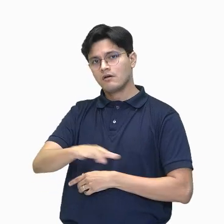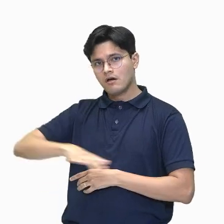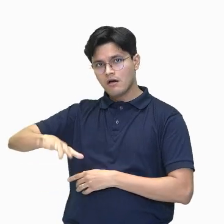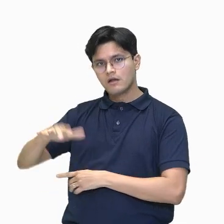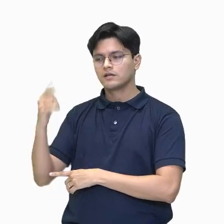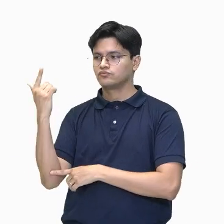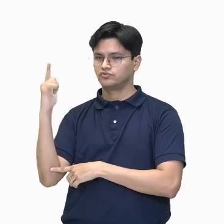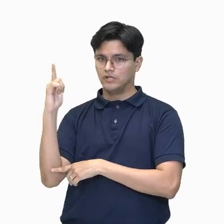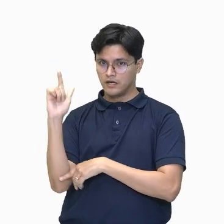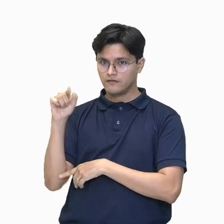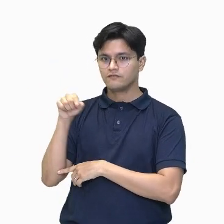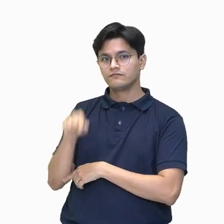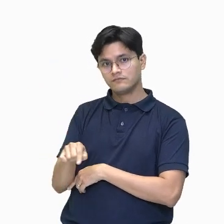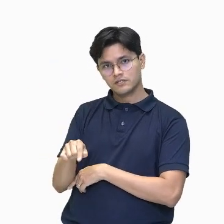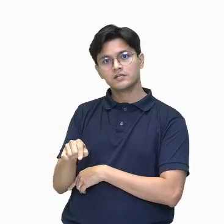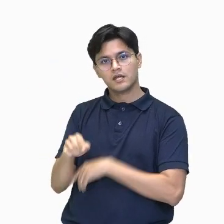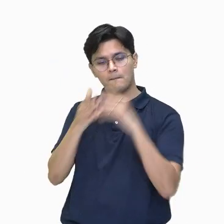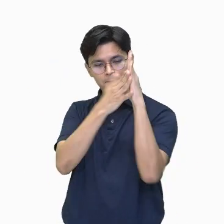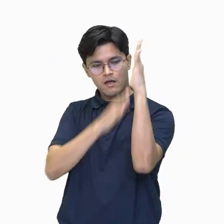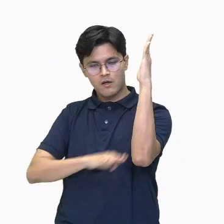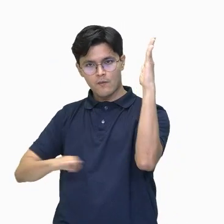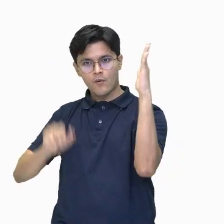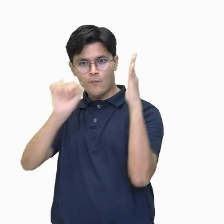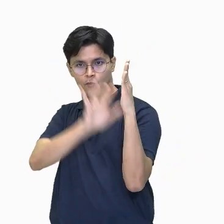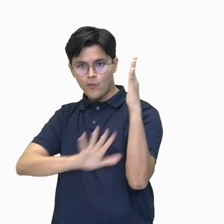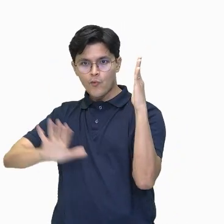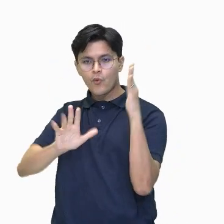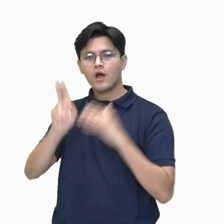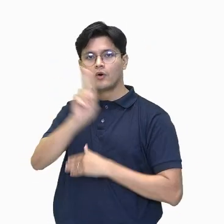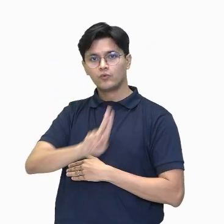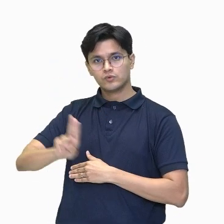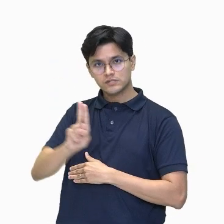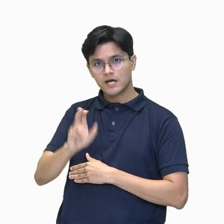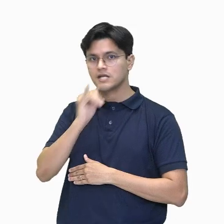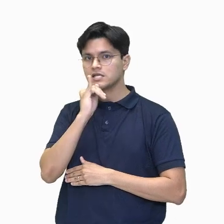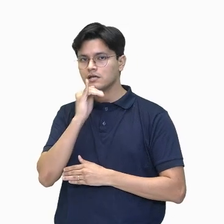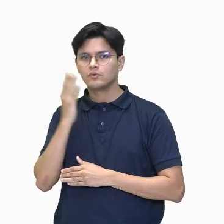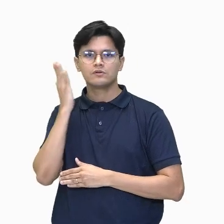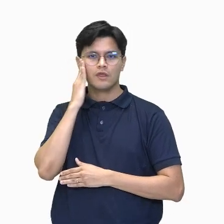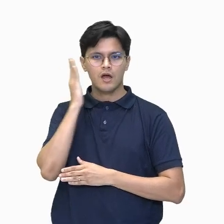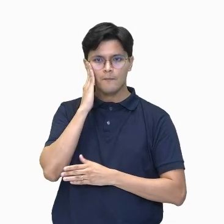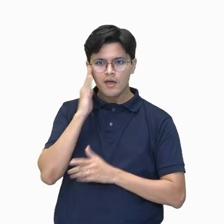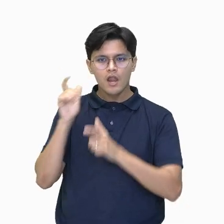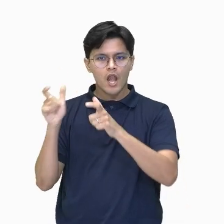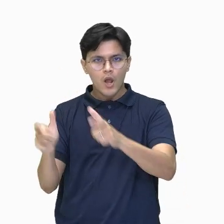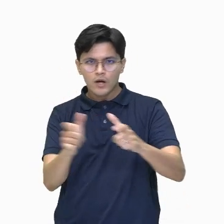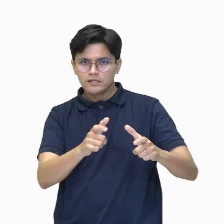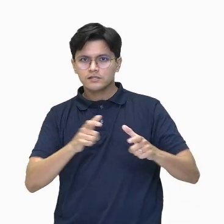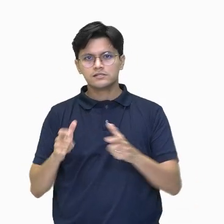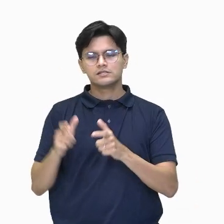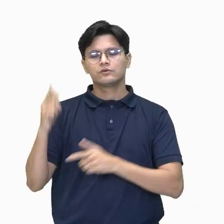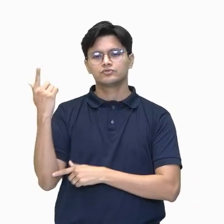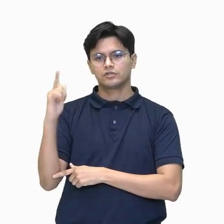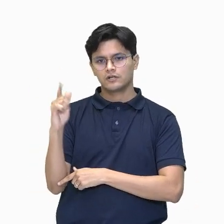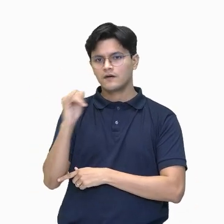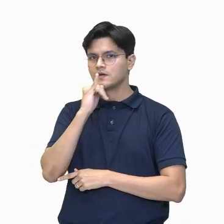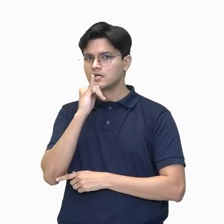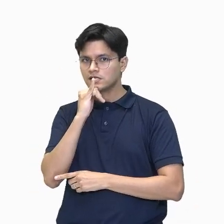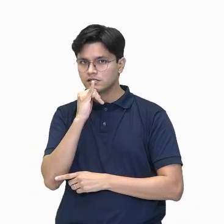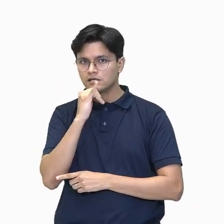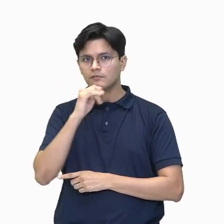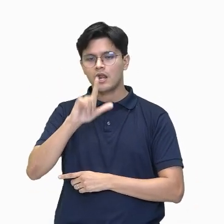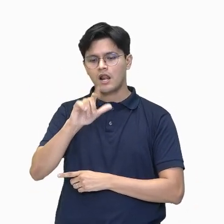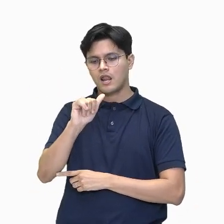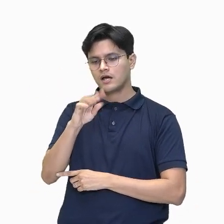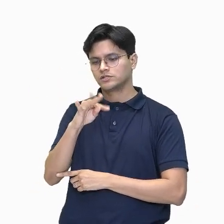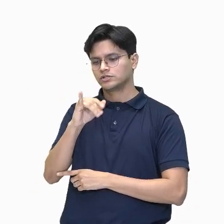ser a base para os sistemas de coordenadas geográficas, ali, latitude, longitude, que o teu professor de geografia